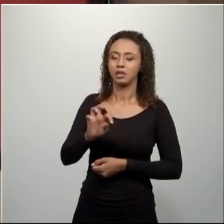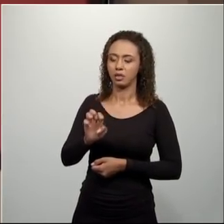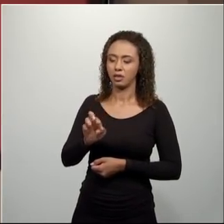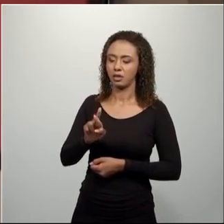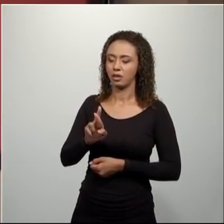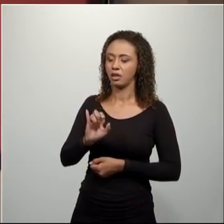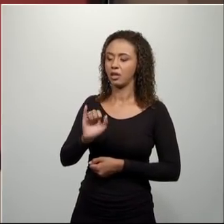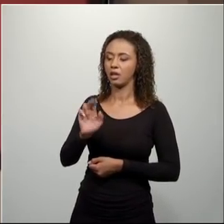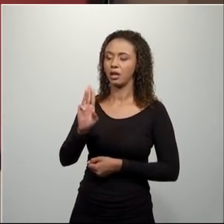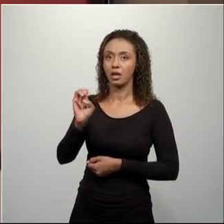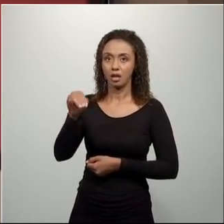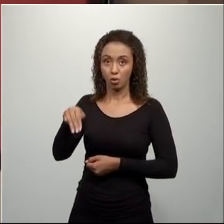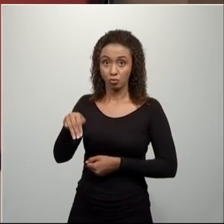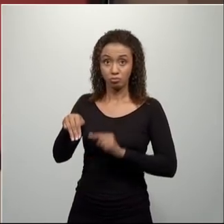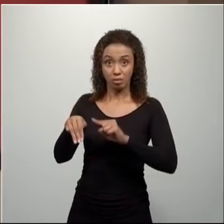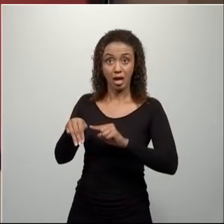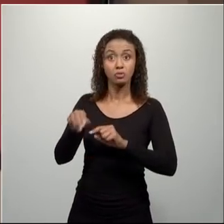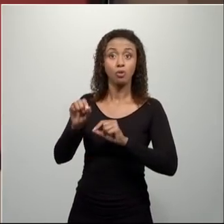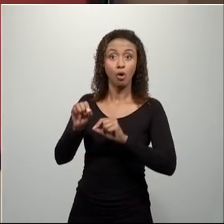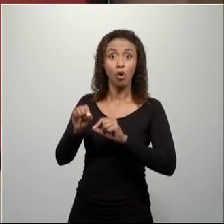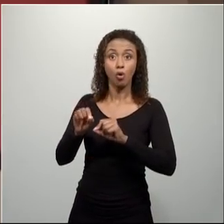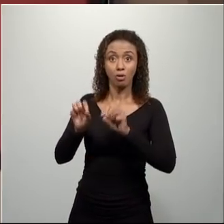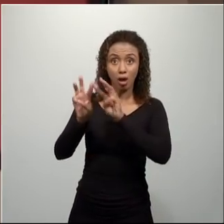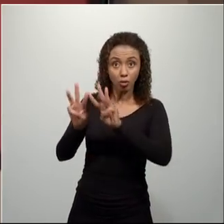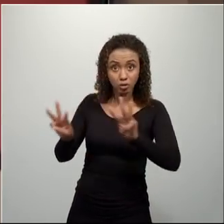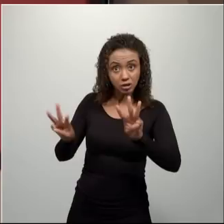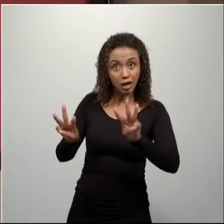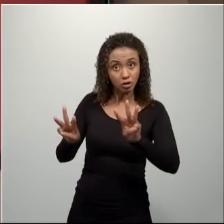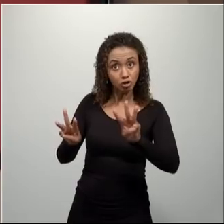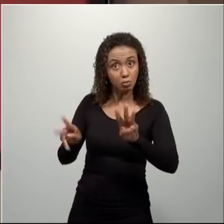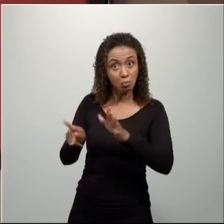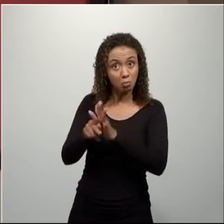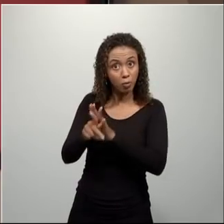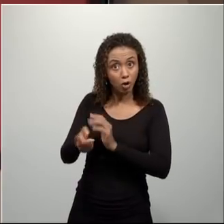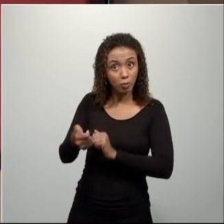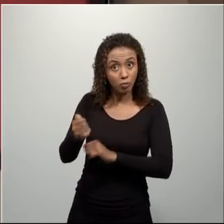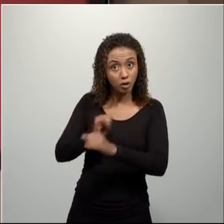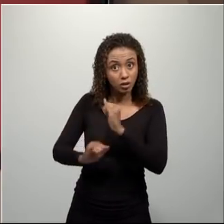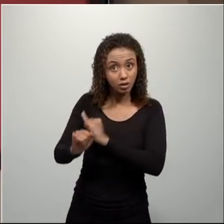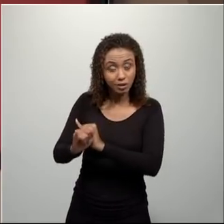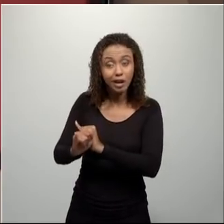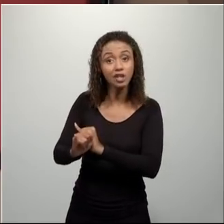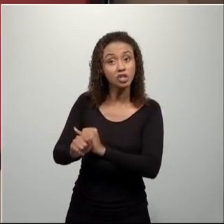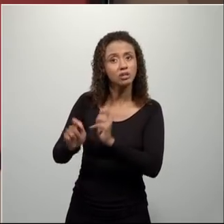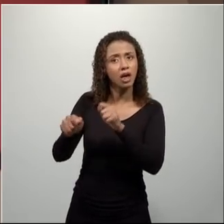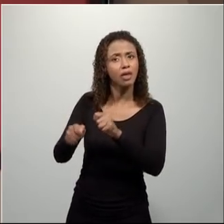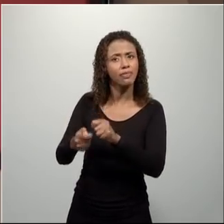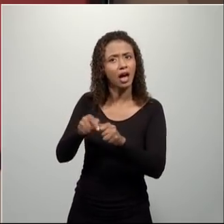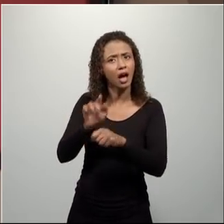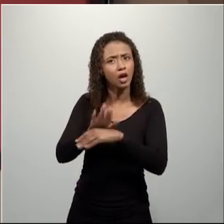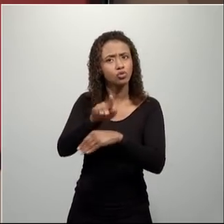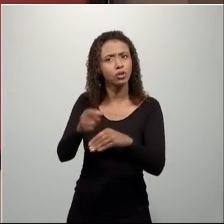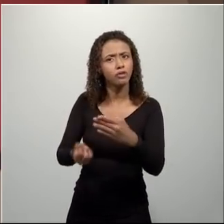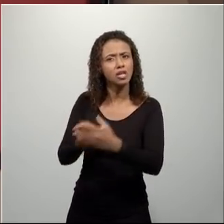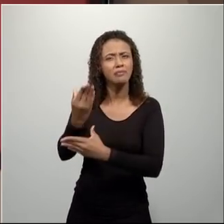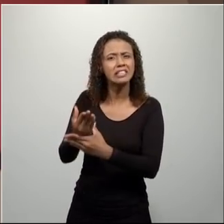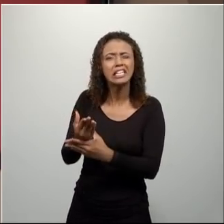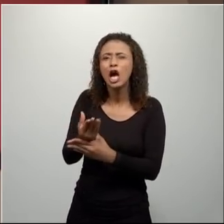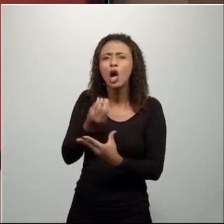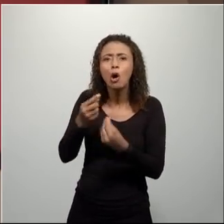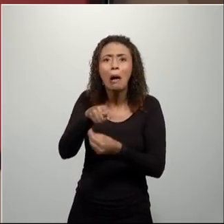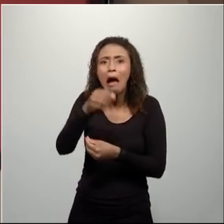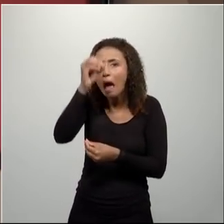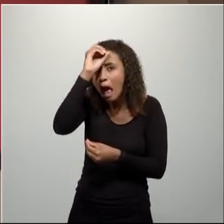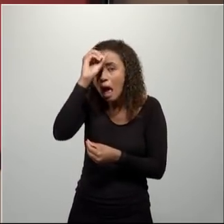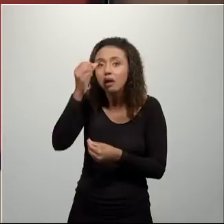de criptoméria das permite fazer algumas coisas realmente mais fáceis do que a tem que partir do zero não têm